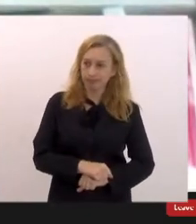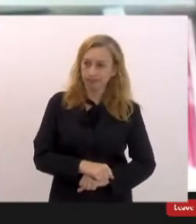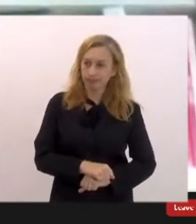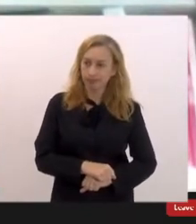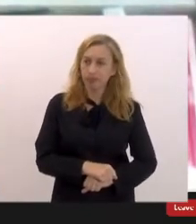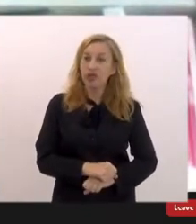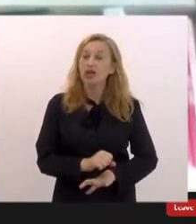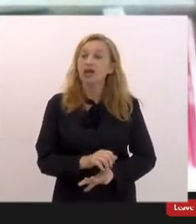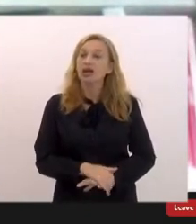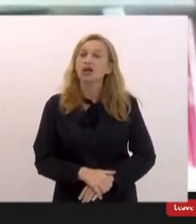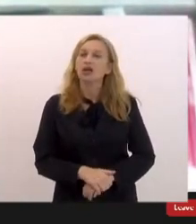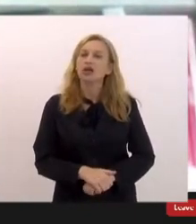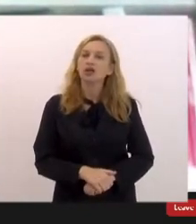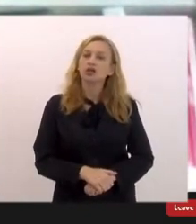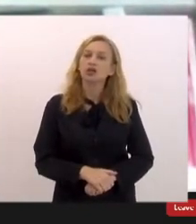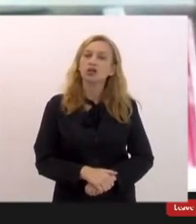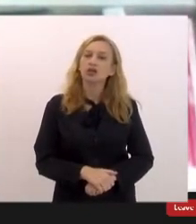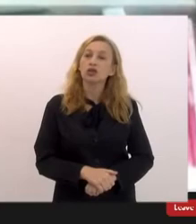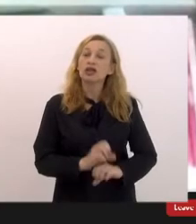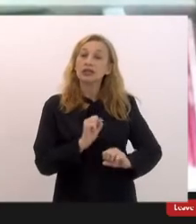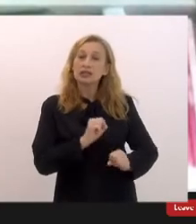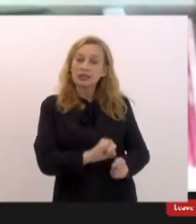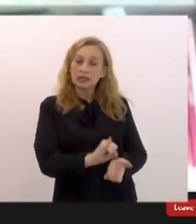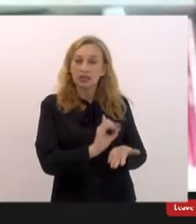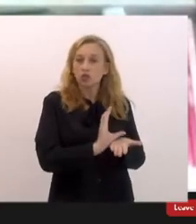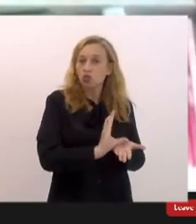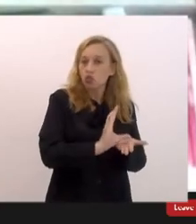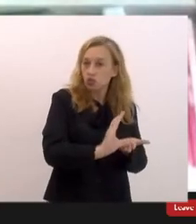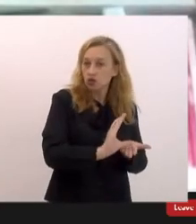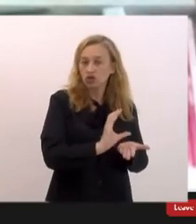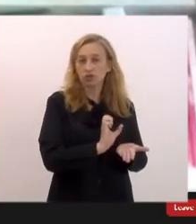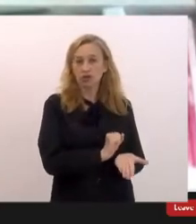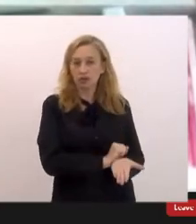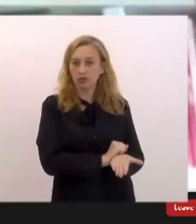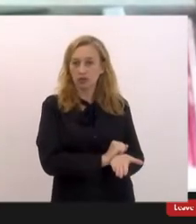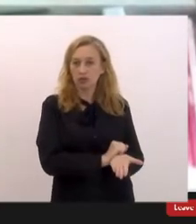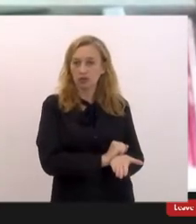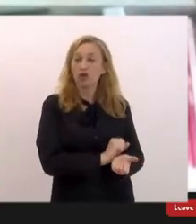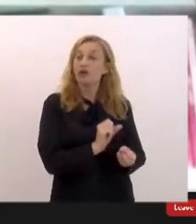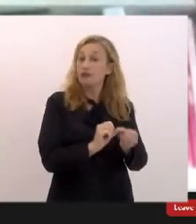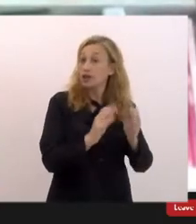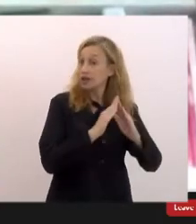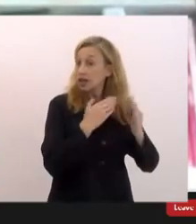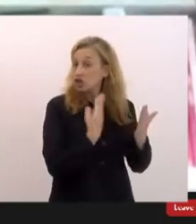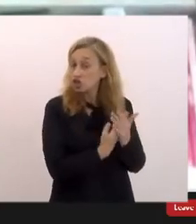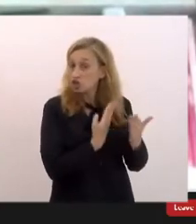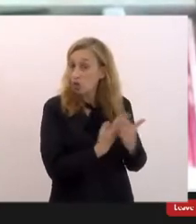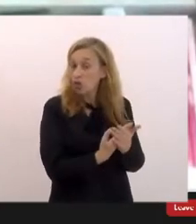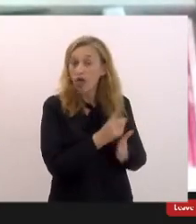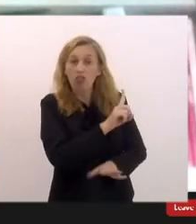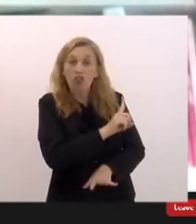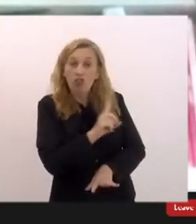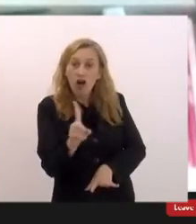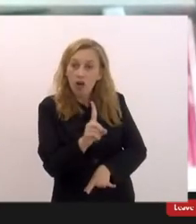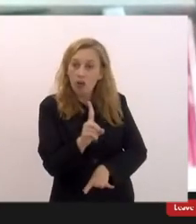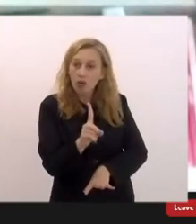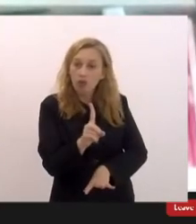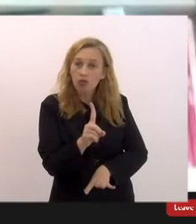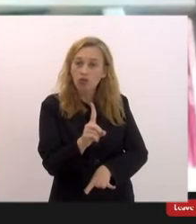Se o investimento feito nas escolas não foi